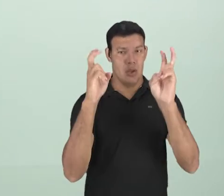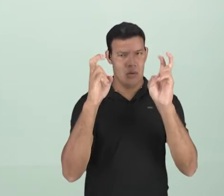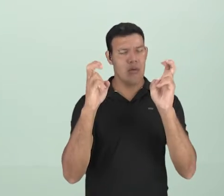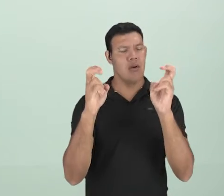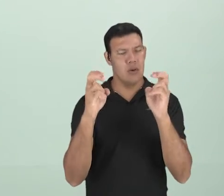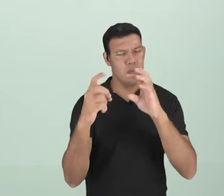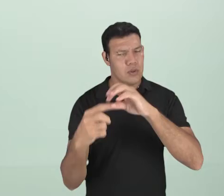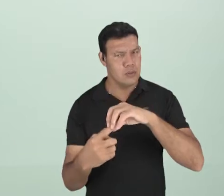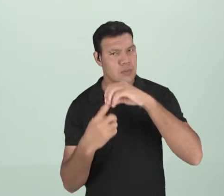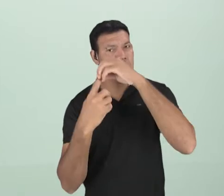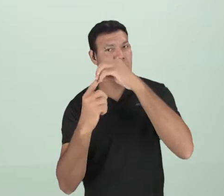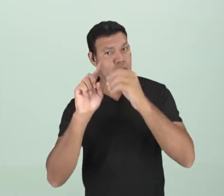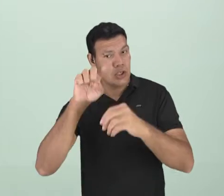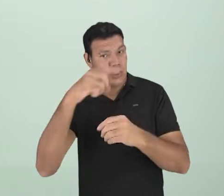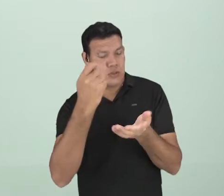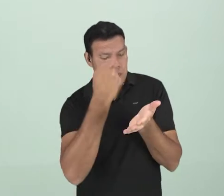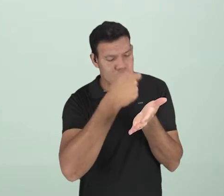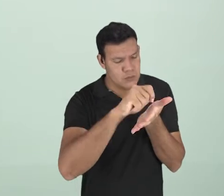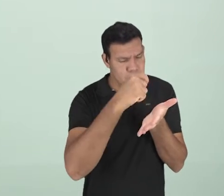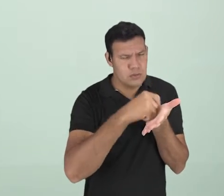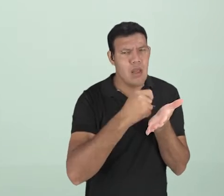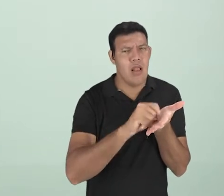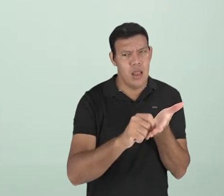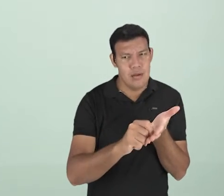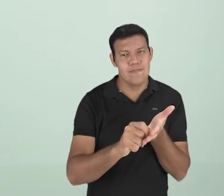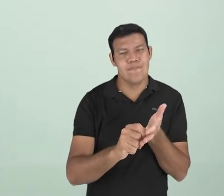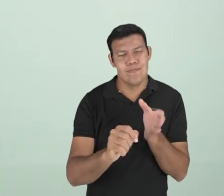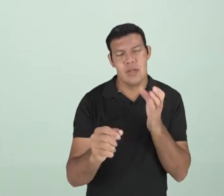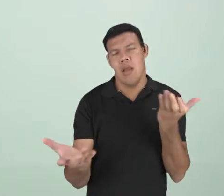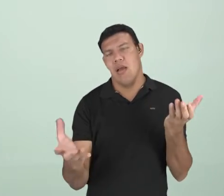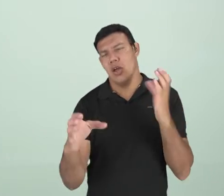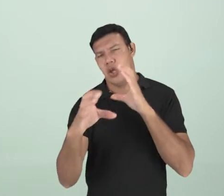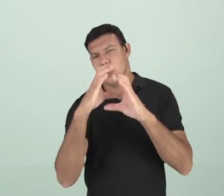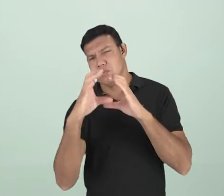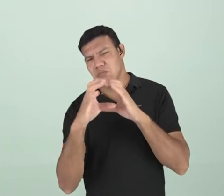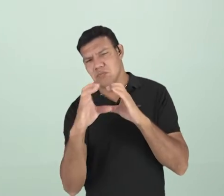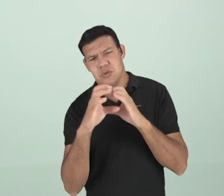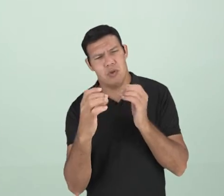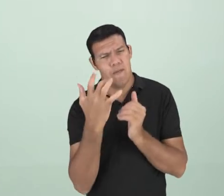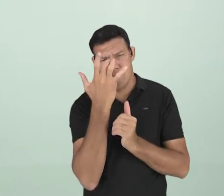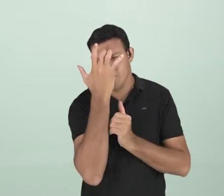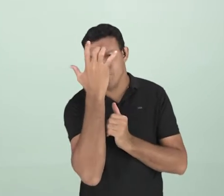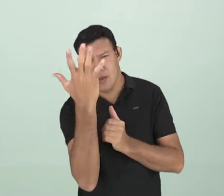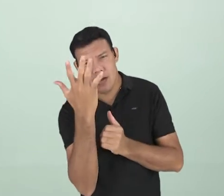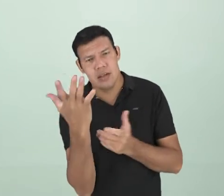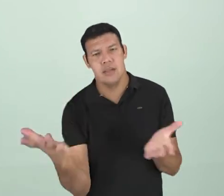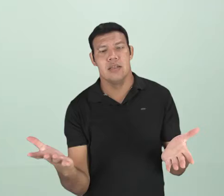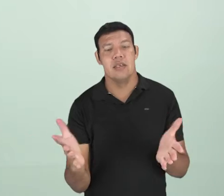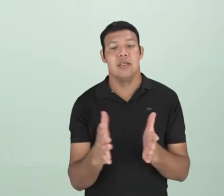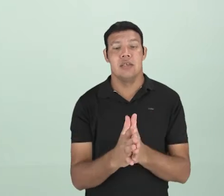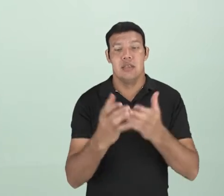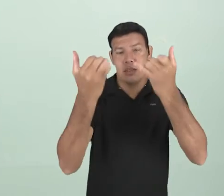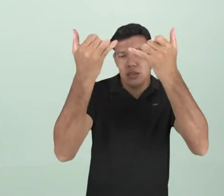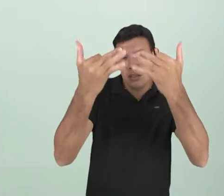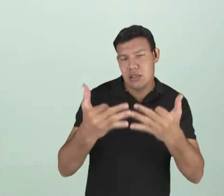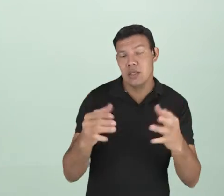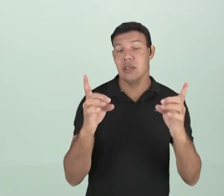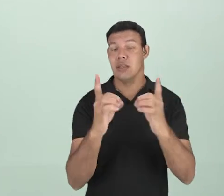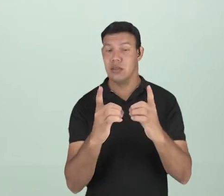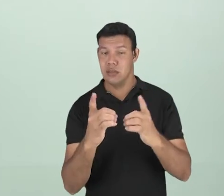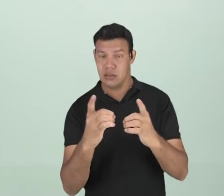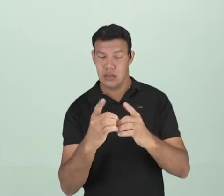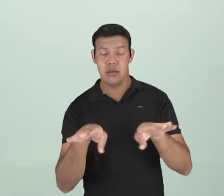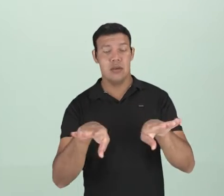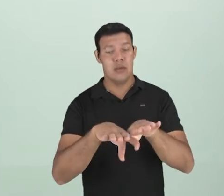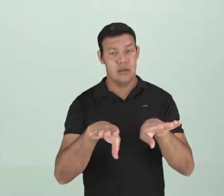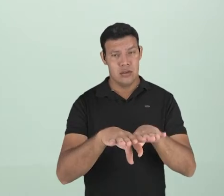vocês forem escrever, buscar sempre uma comunicação simples, explicativa e didática. O artigo de divulgação